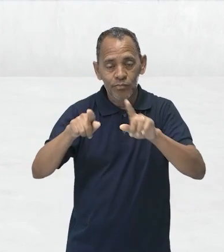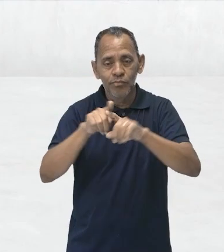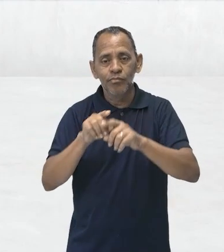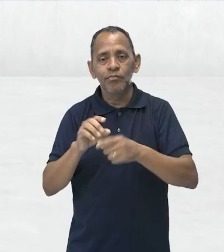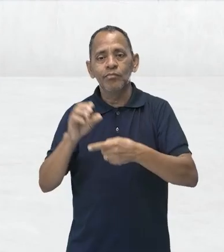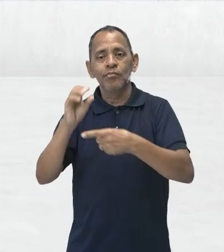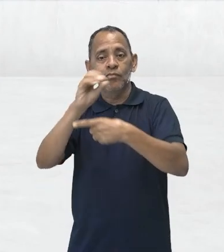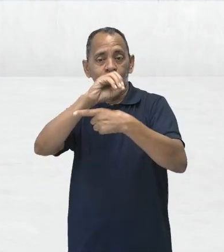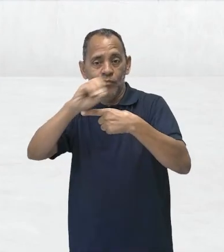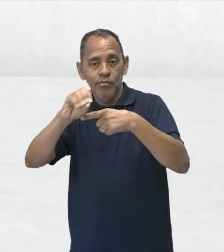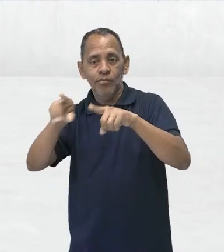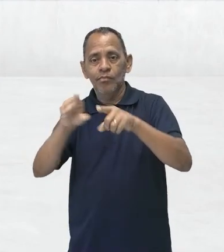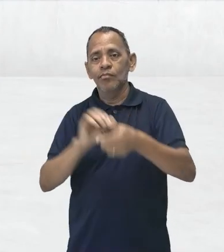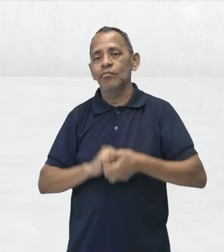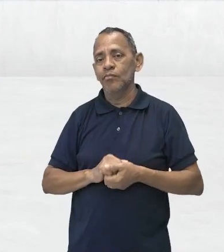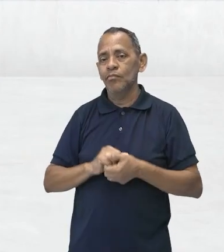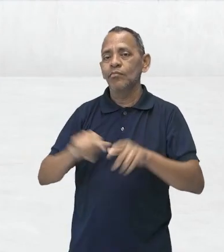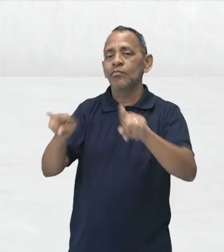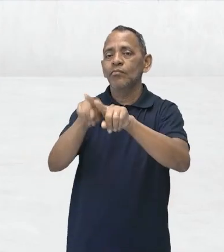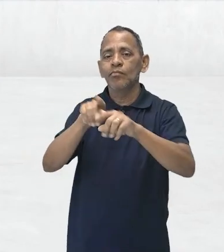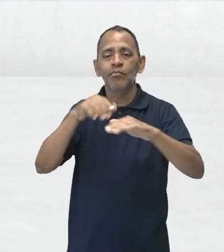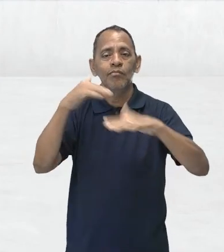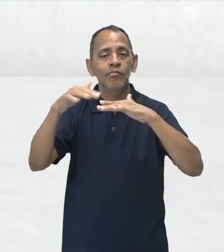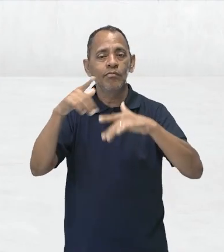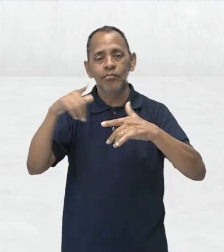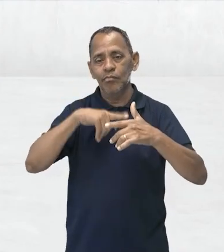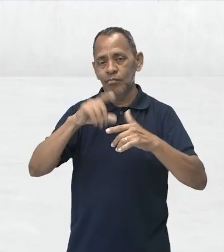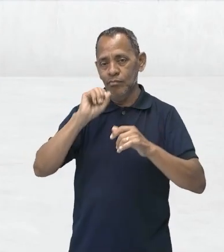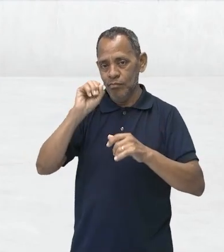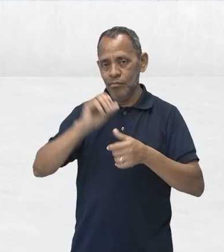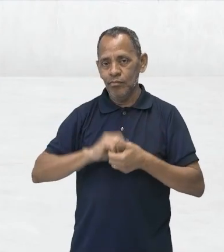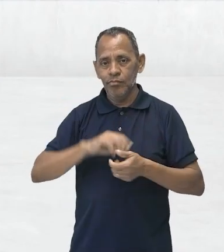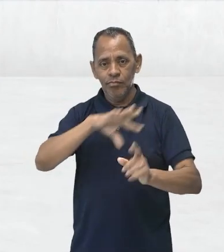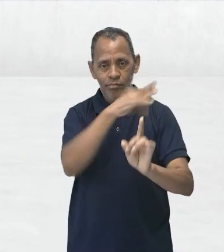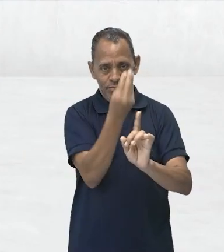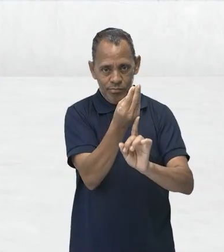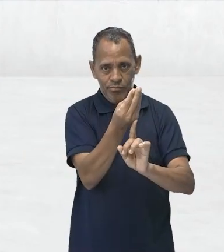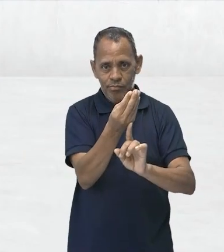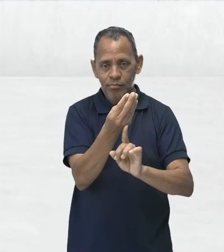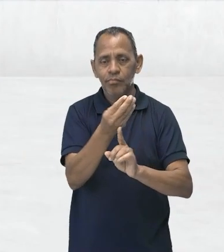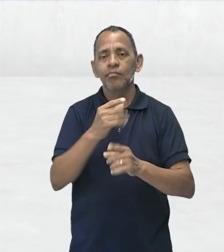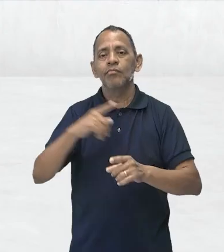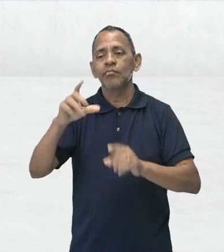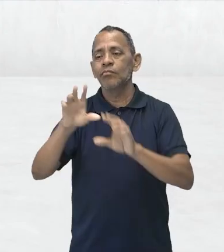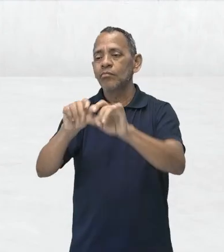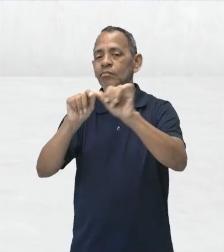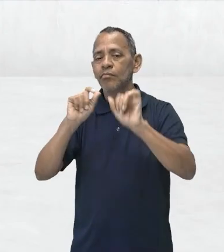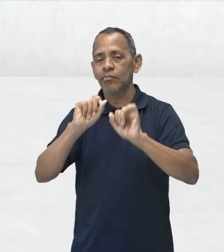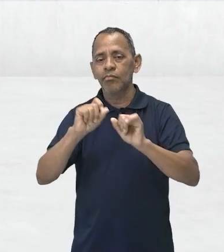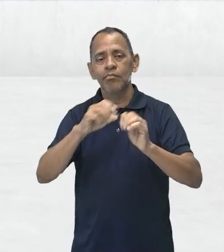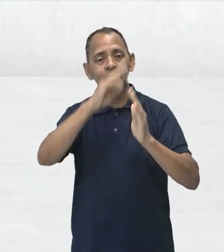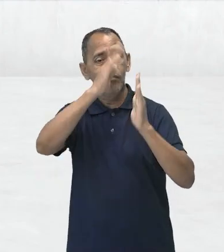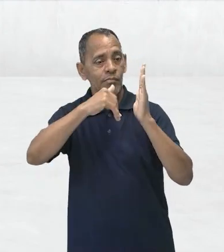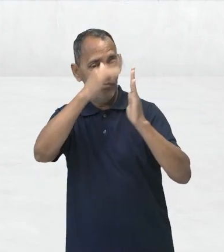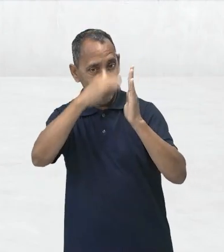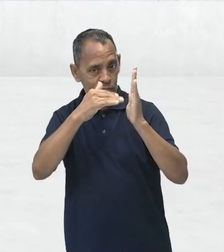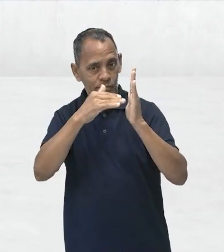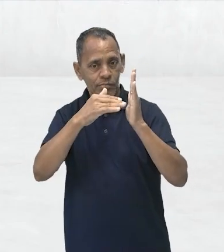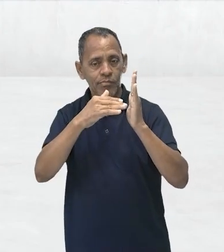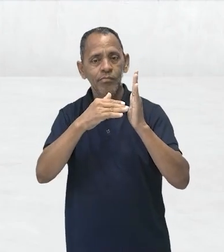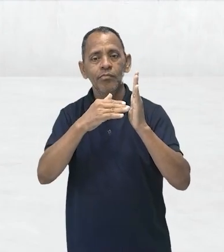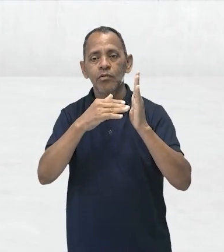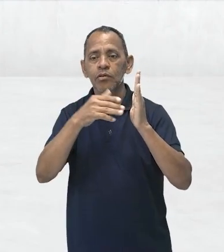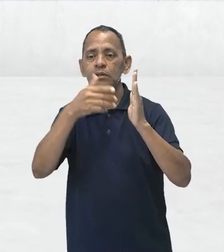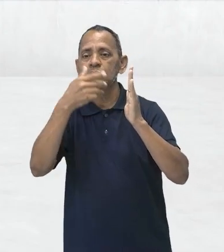orgânica, tá? E a de movimentos, que são o quê? Você pegar tinta e os teus movimentos